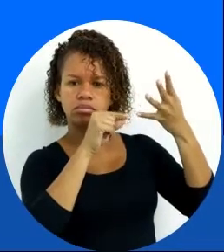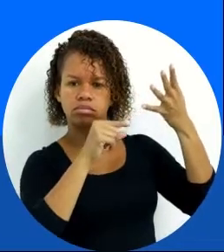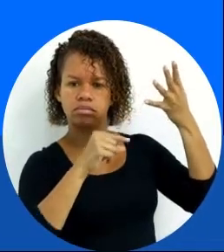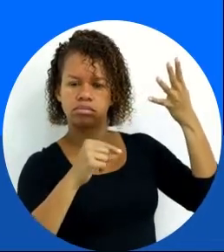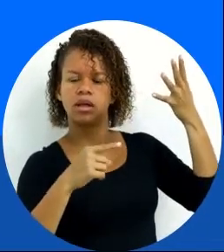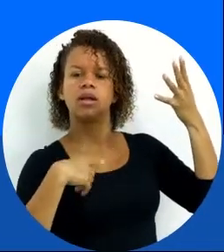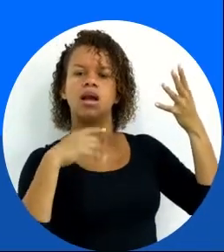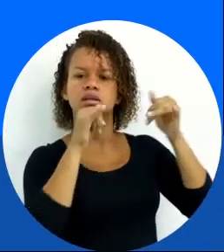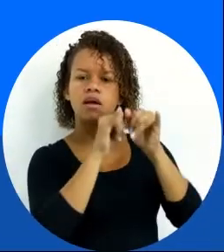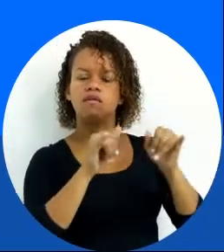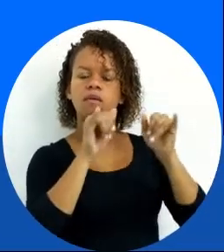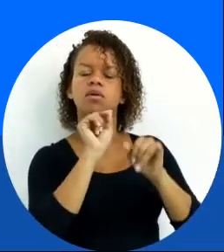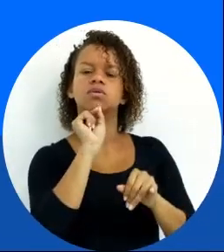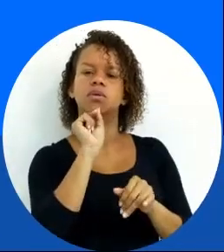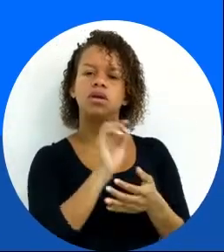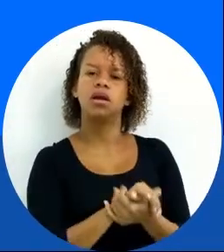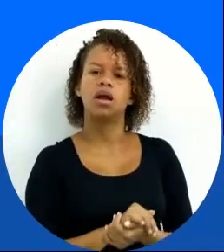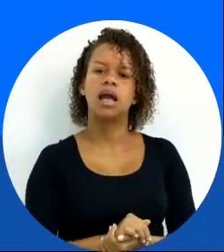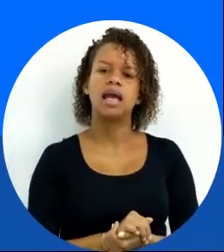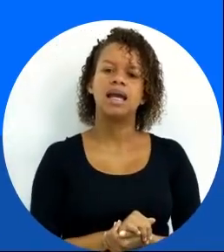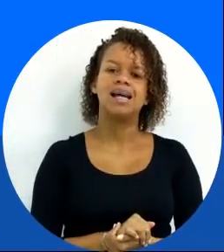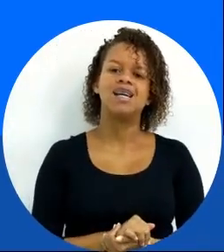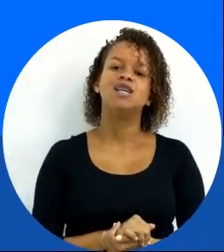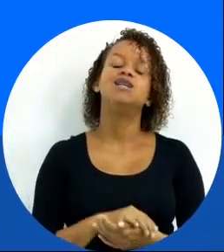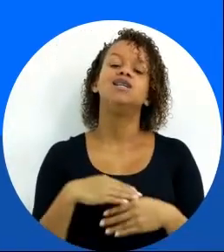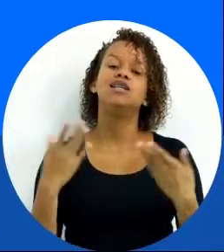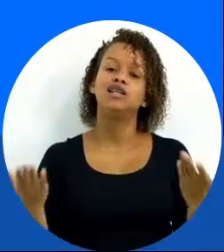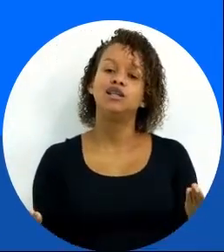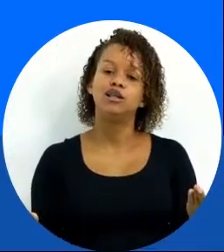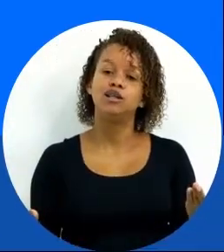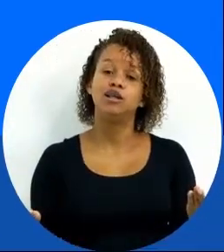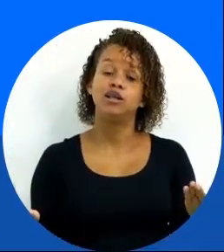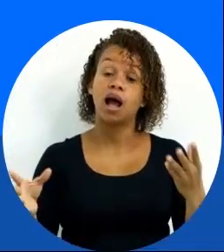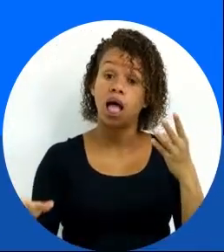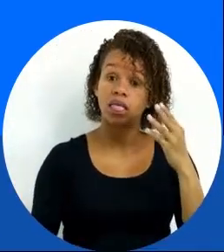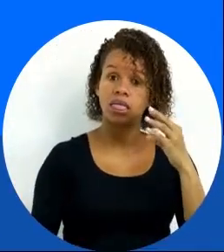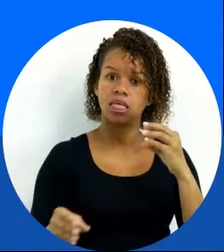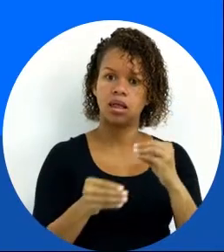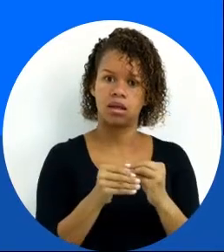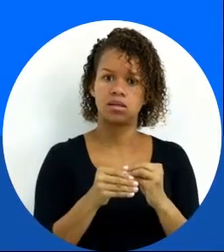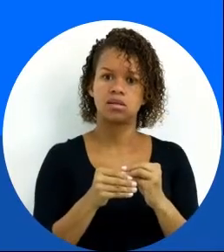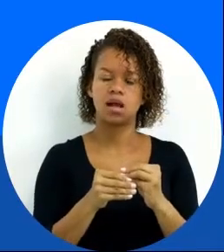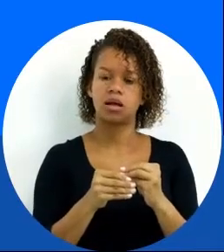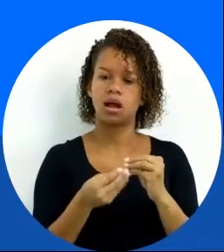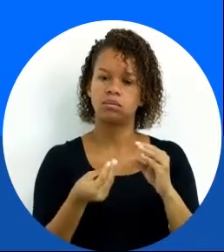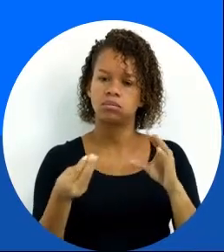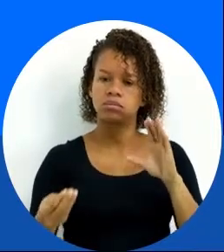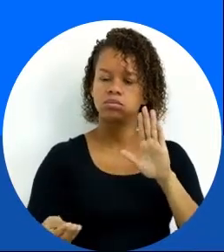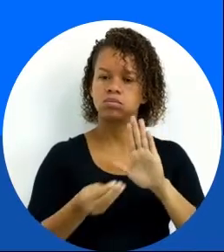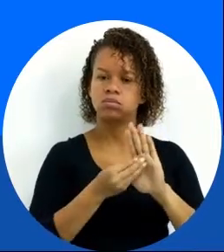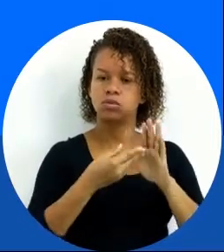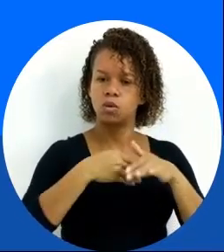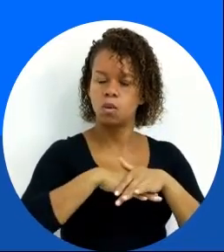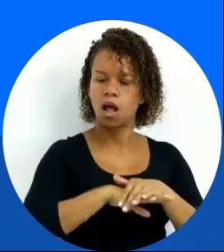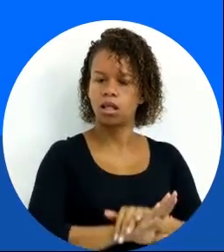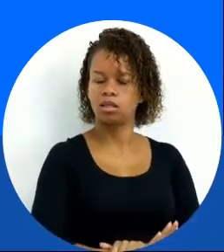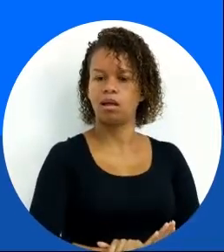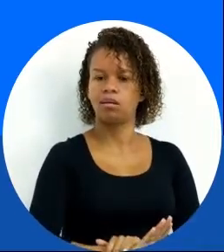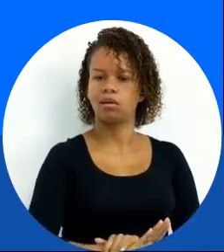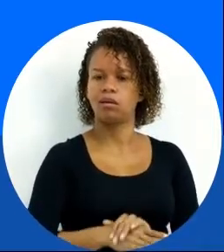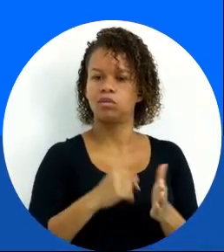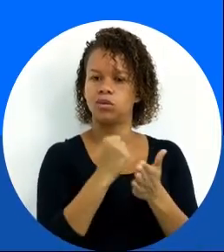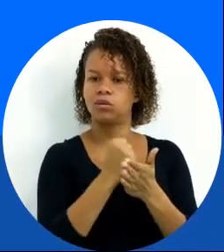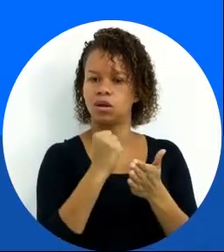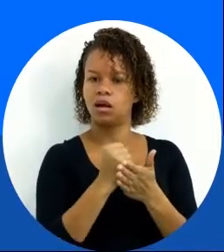essas informações são categorizadas e indexadas e armazenadas em base de dados,